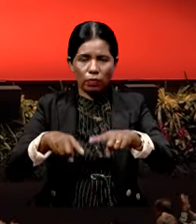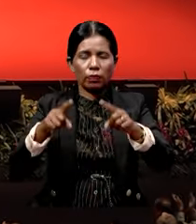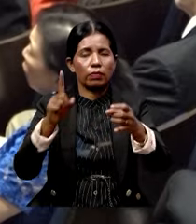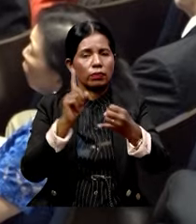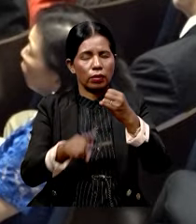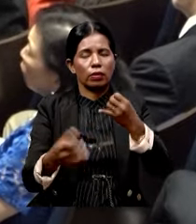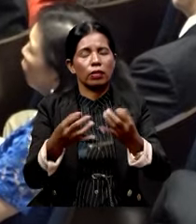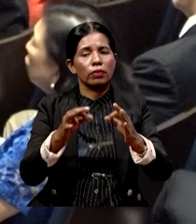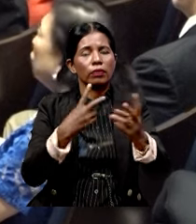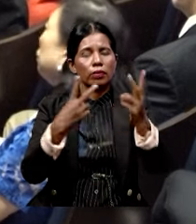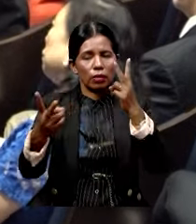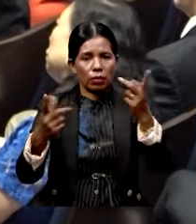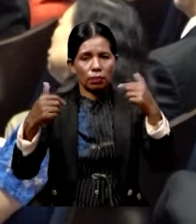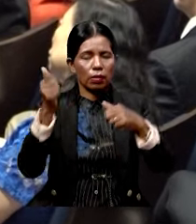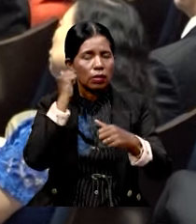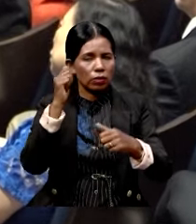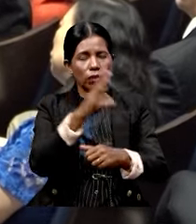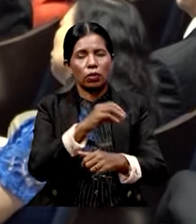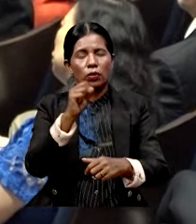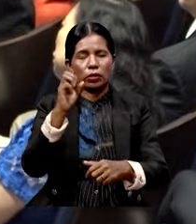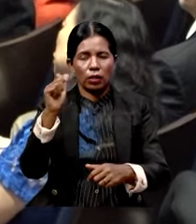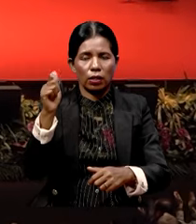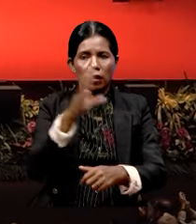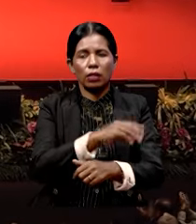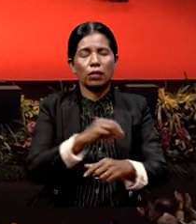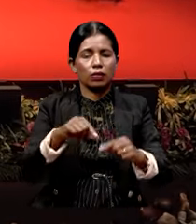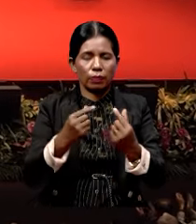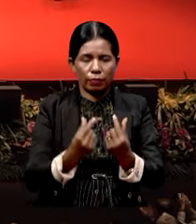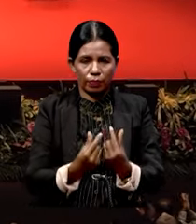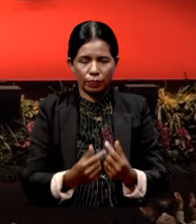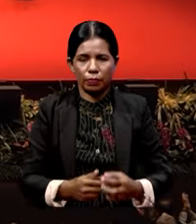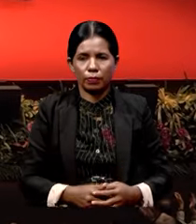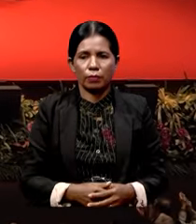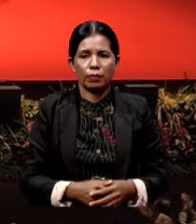viagem apostólica mai Ásia, na Oceania. Equipa cobertura, ZMN.